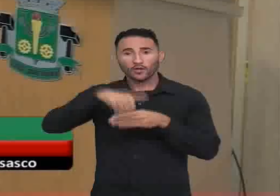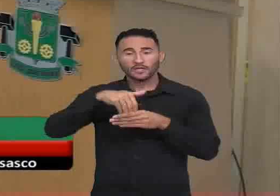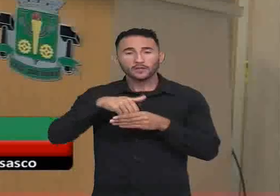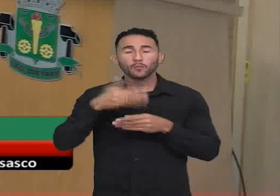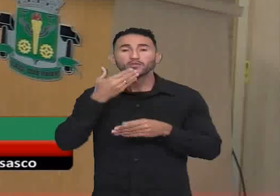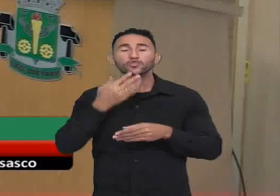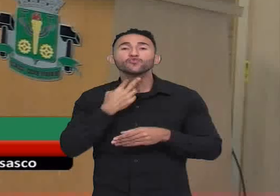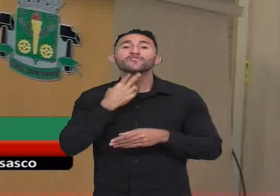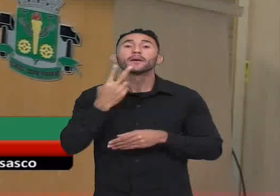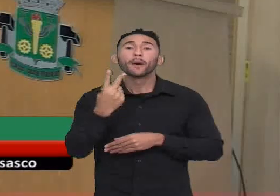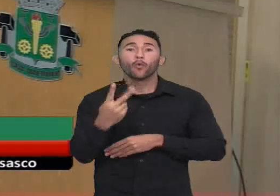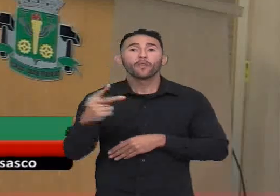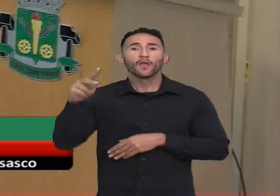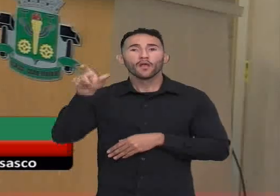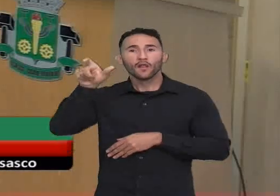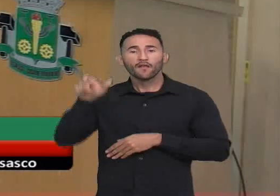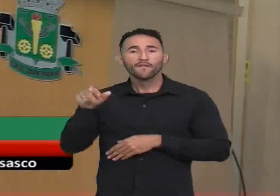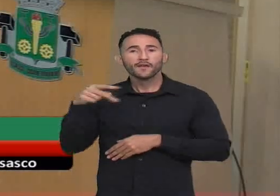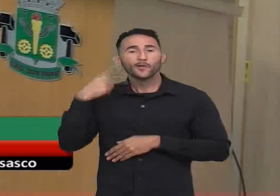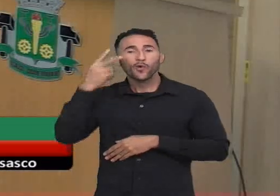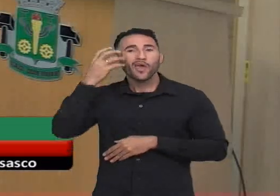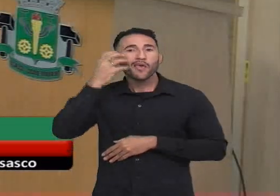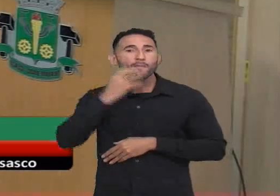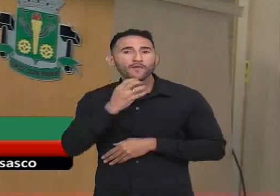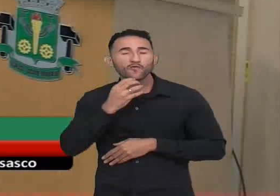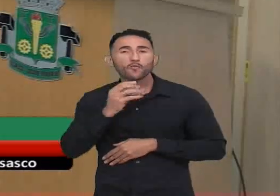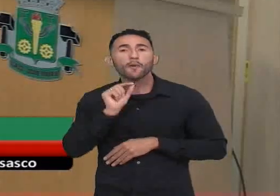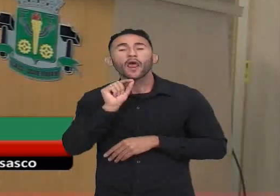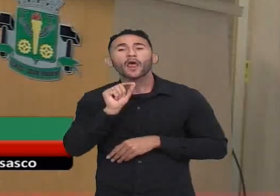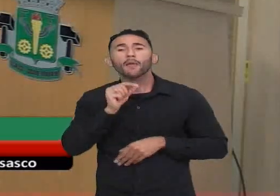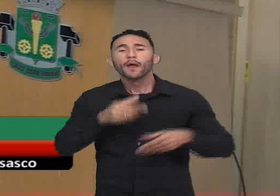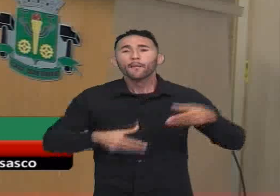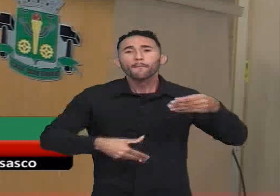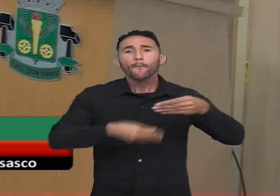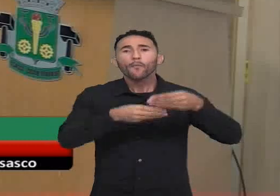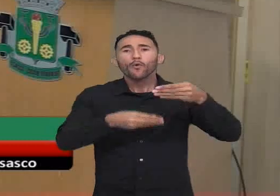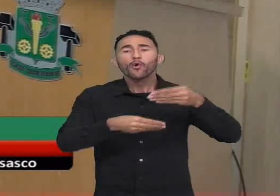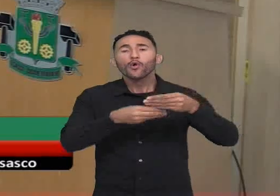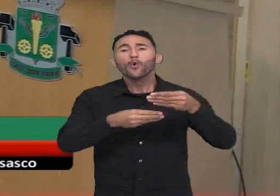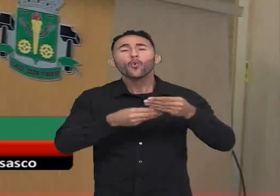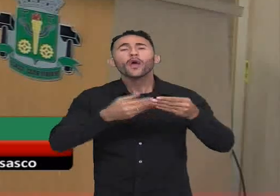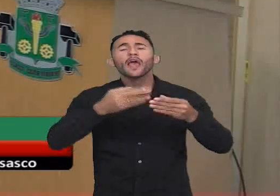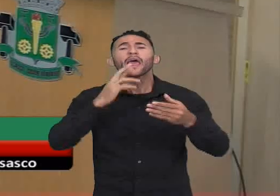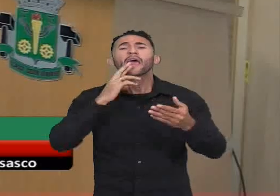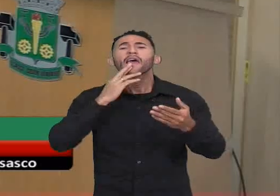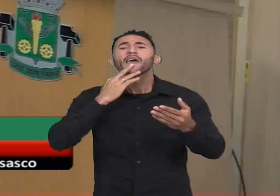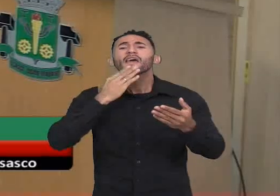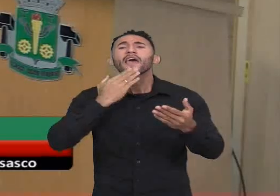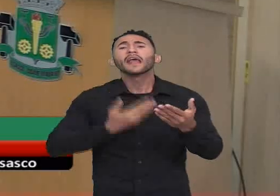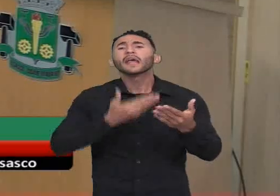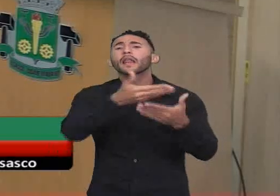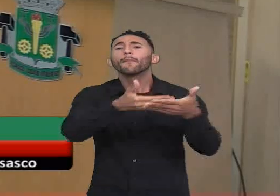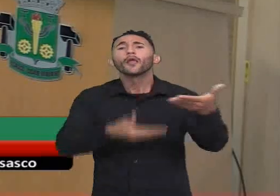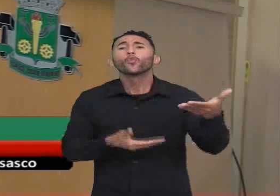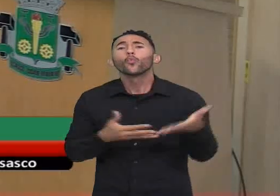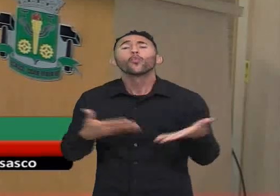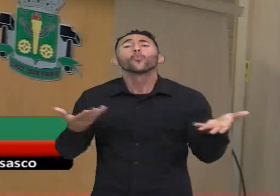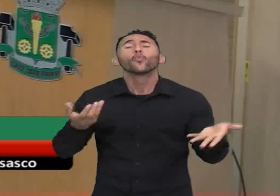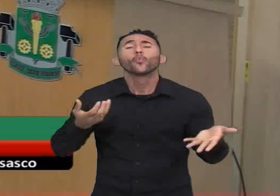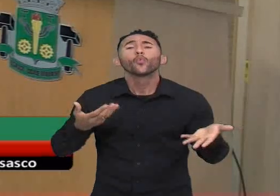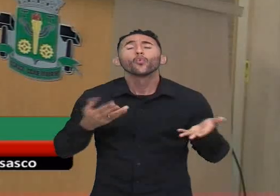do nobre vereador Emerson Osasco para inclusão do requerimento. Qual que é o número do requerimento aí? Esqueci.